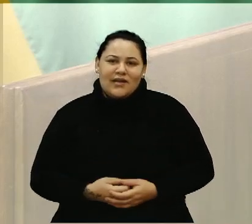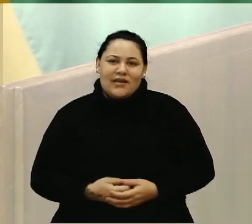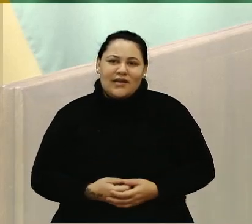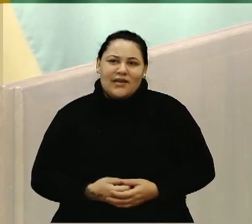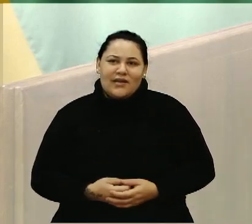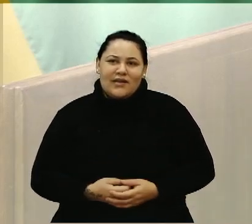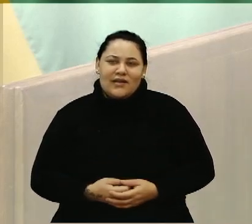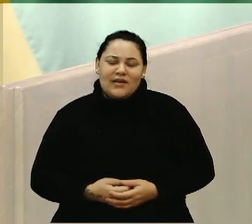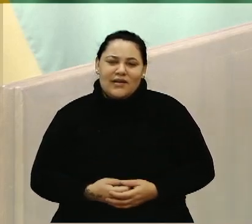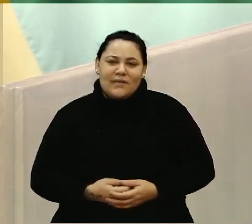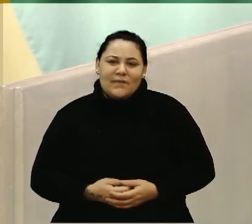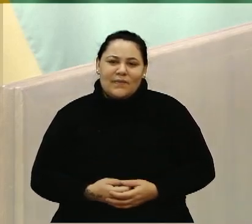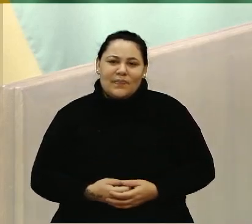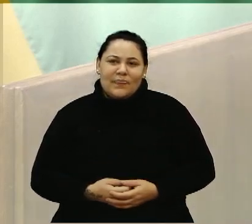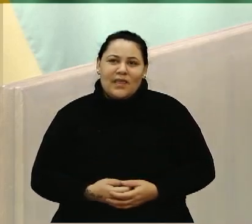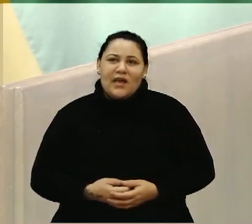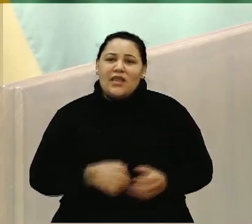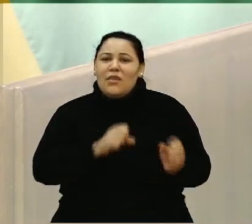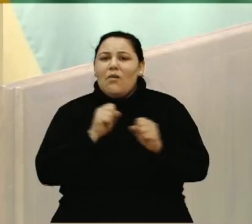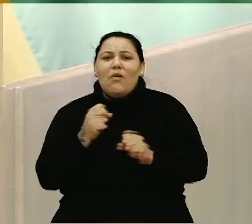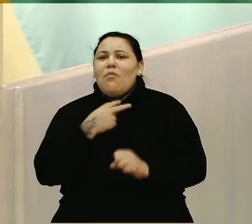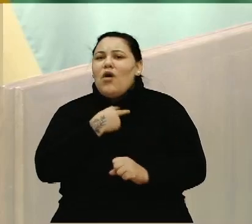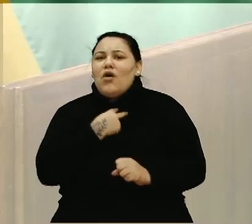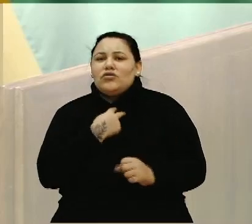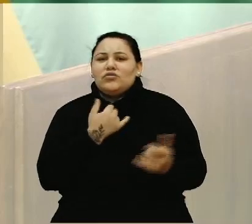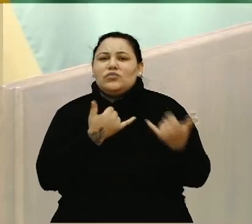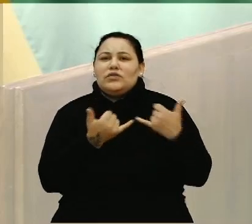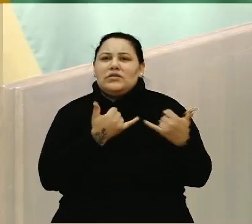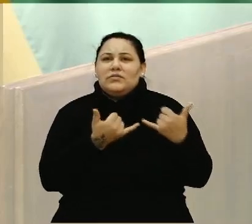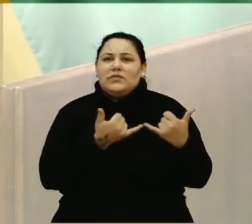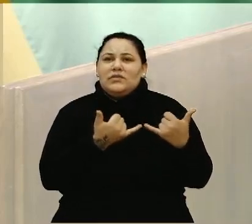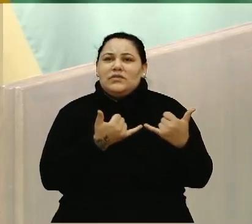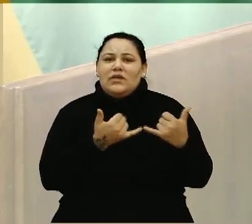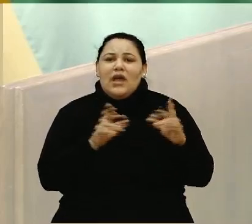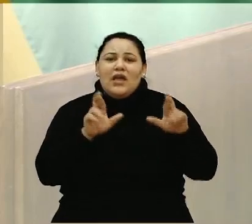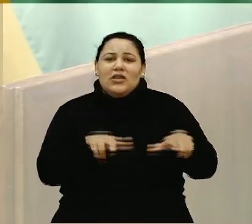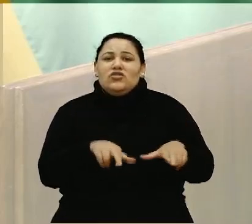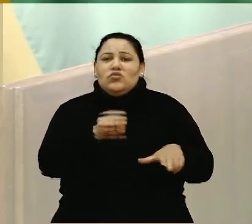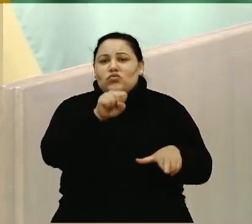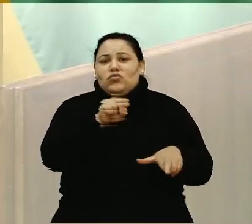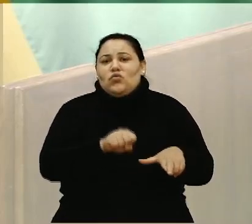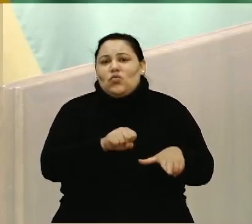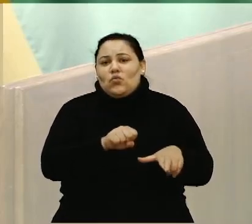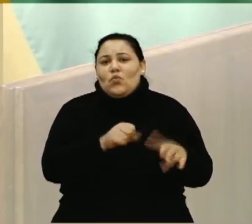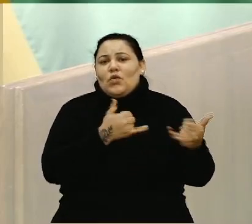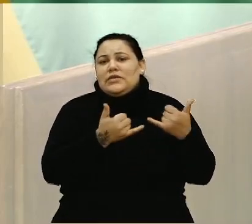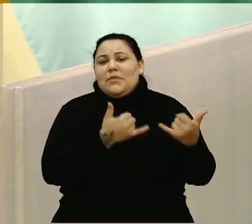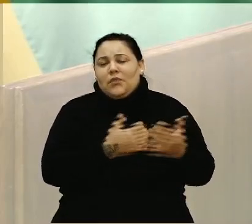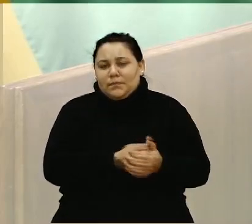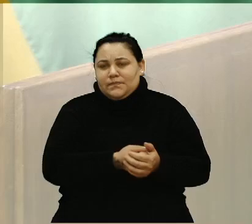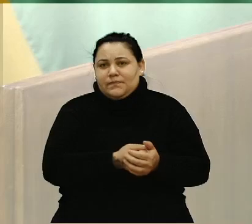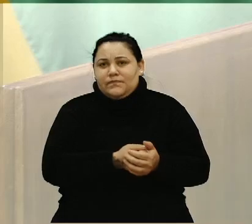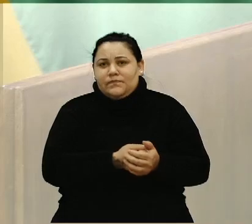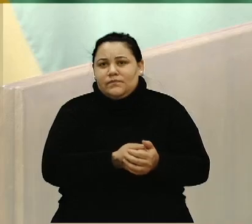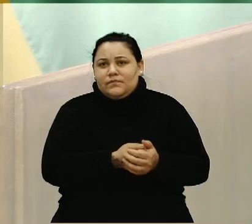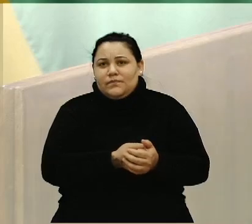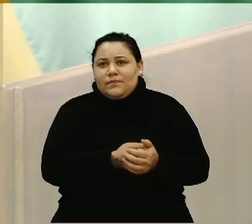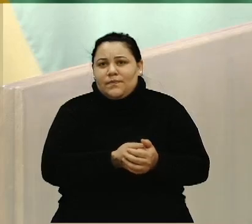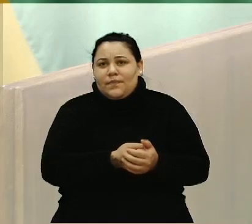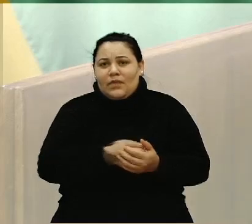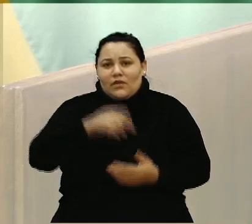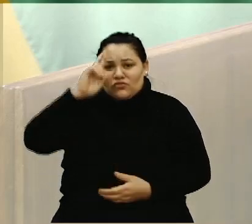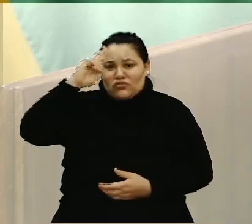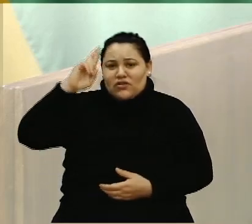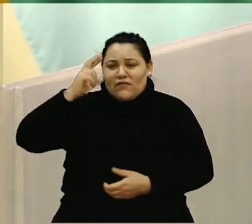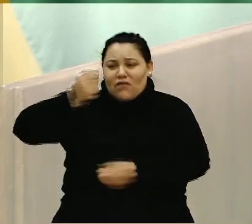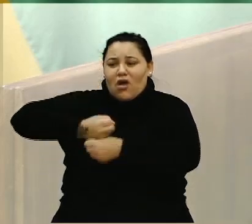por exemplo, a região sul. A região sul, por exemplo. E o gerente de obras